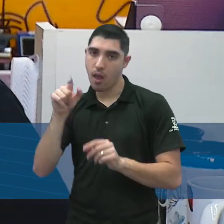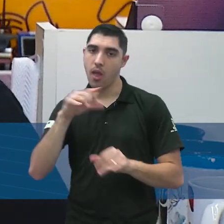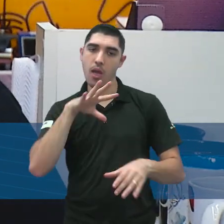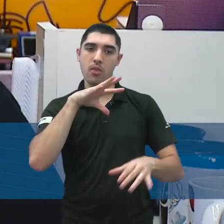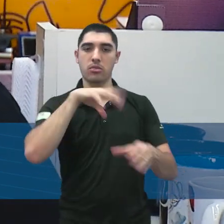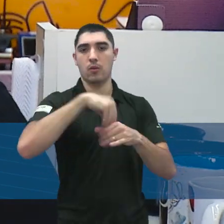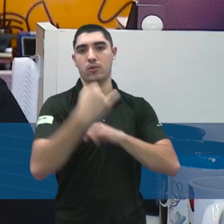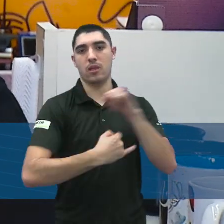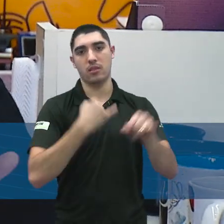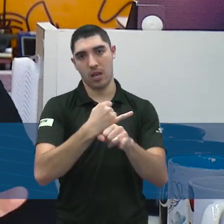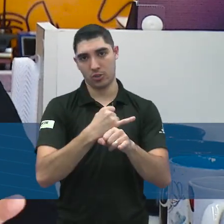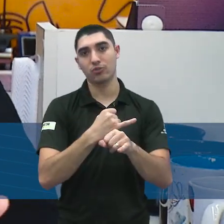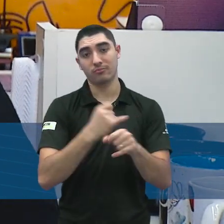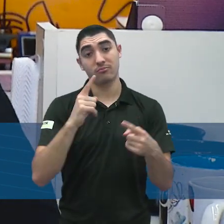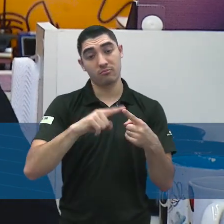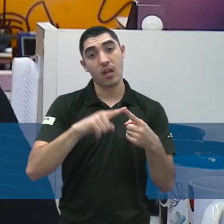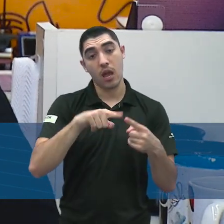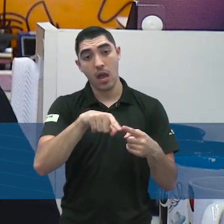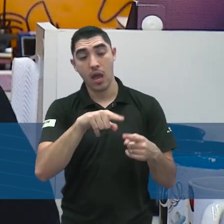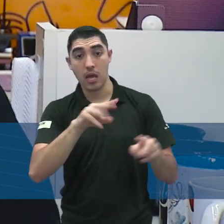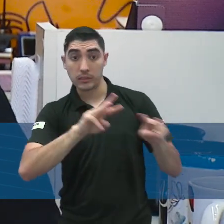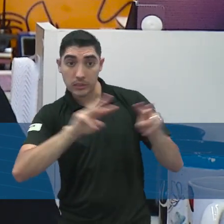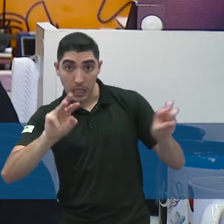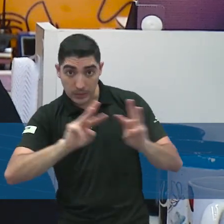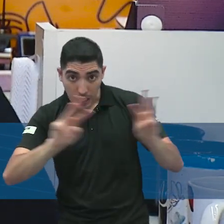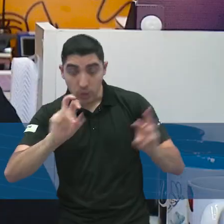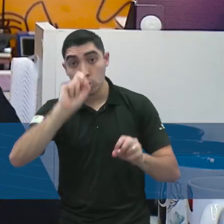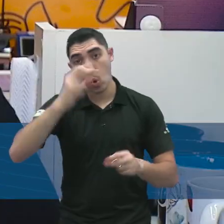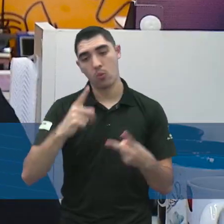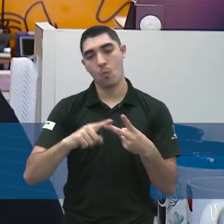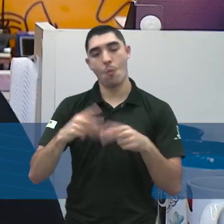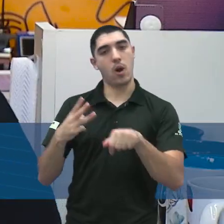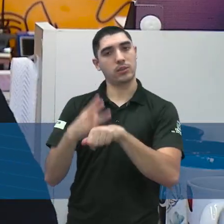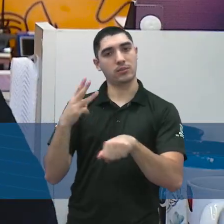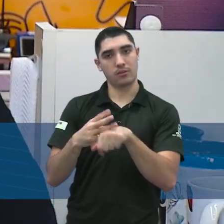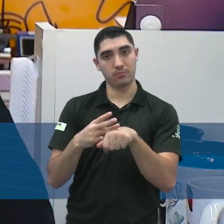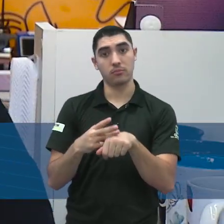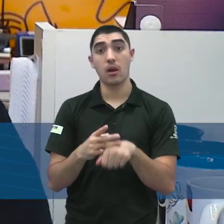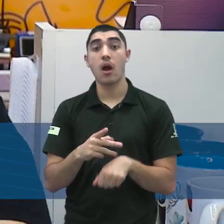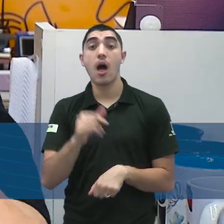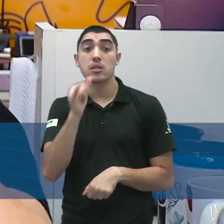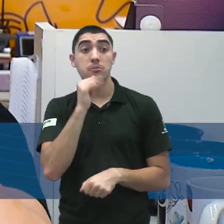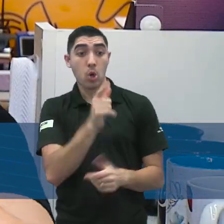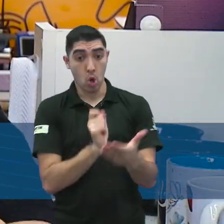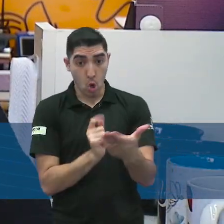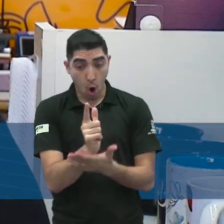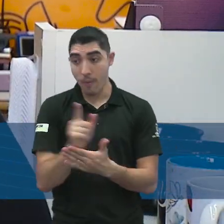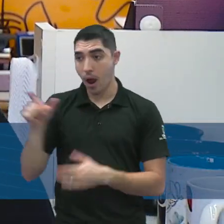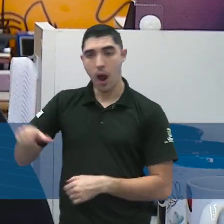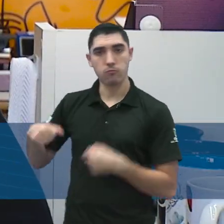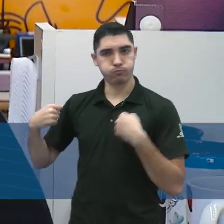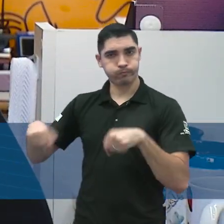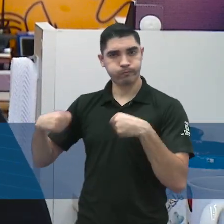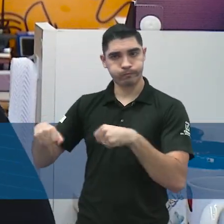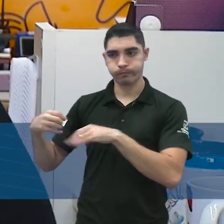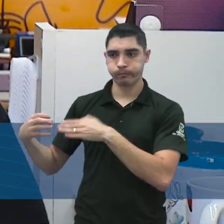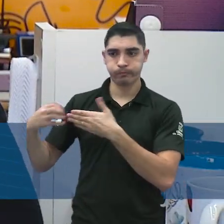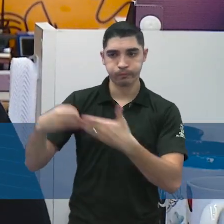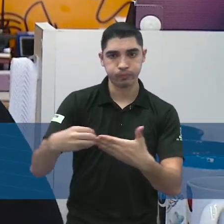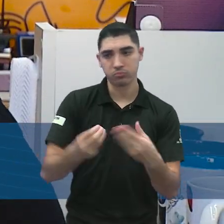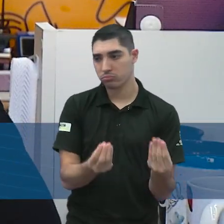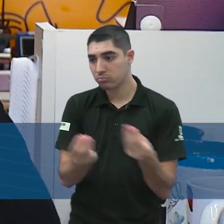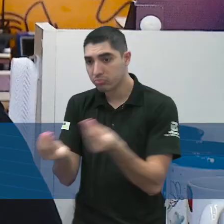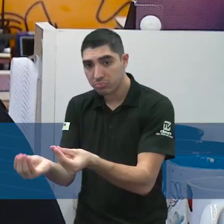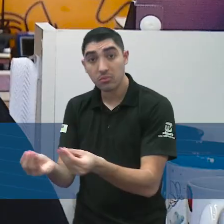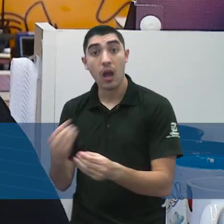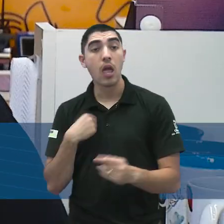dos marketplaces, ou ele vem do WhatsApp. E quando eles realizam a compra, eles pedem um motoboy, o motoboy chega aqui, retira, e a gente não